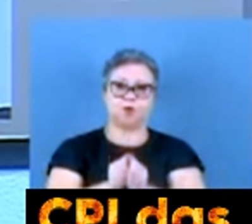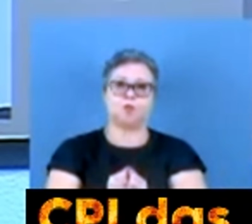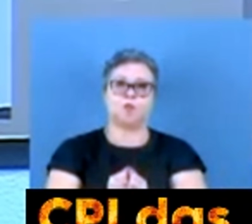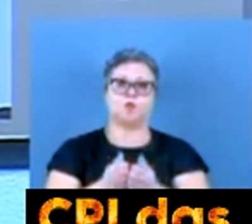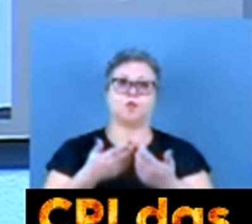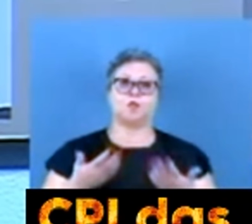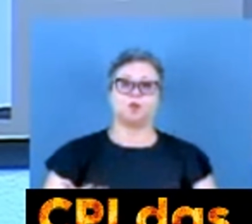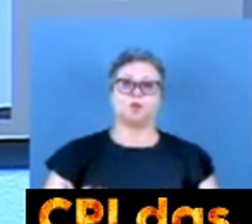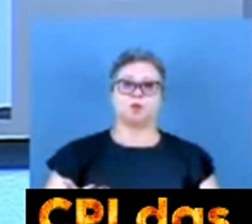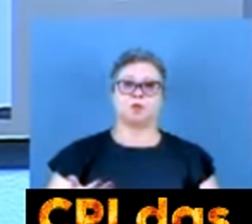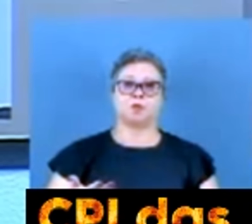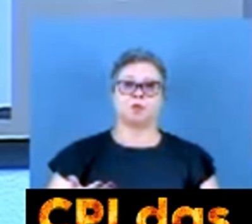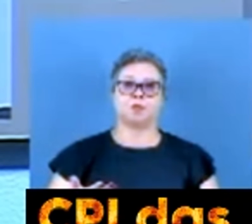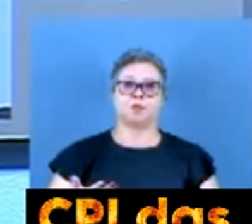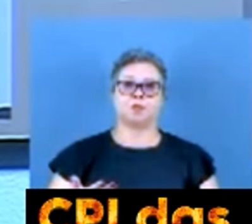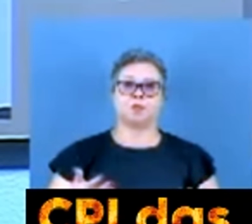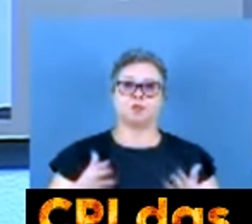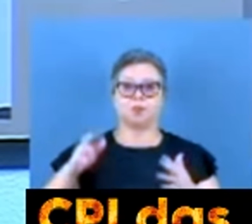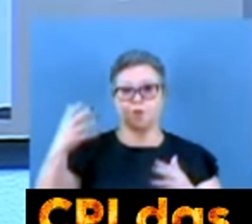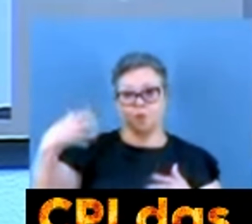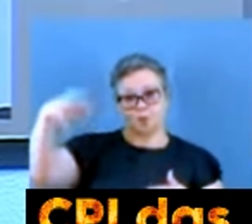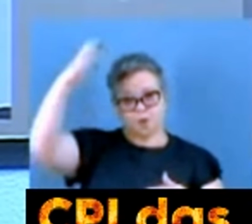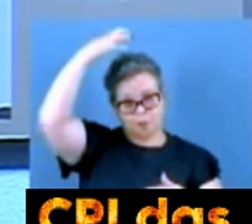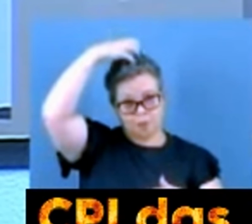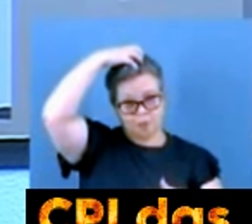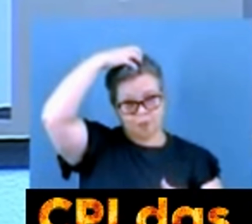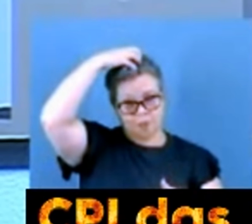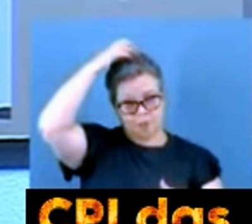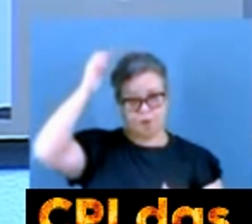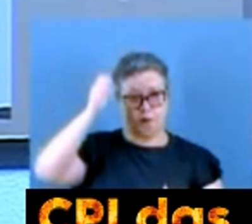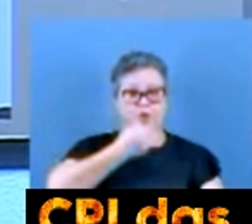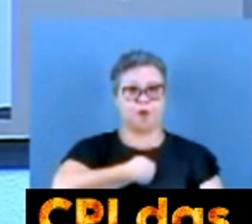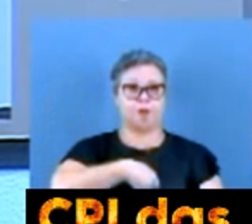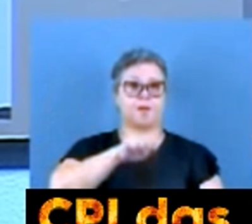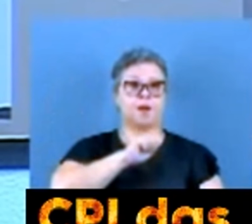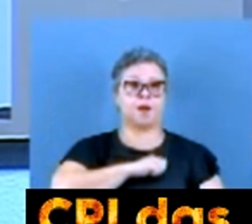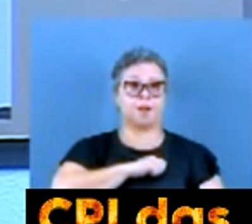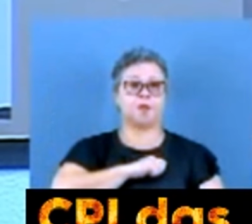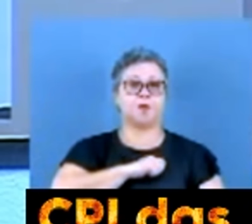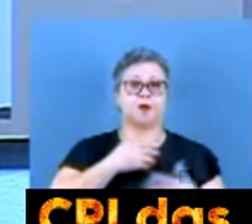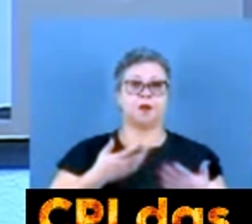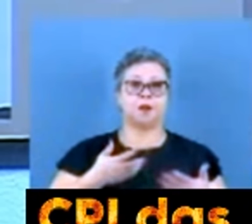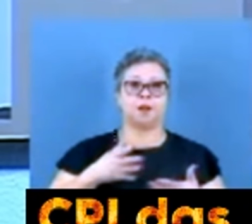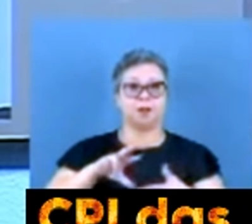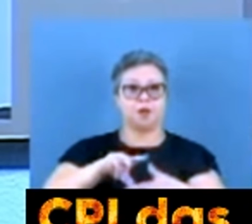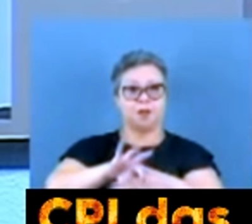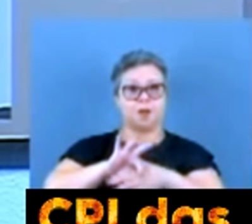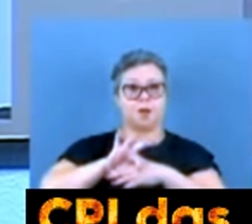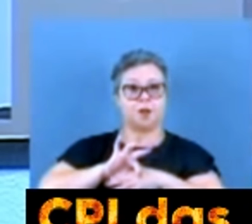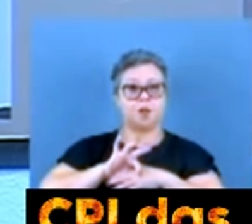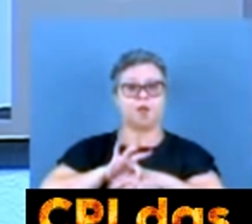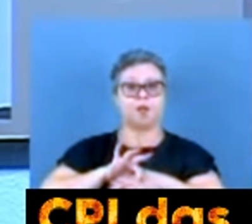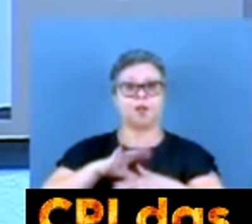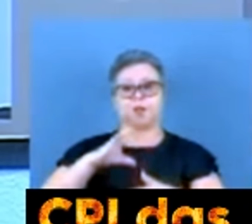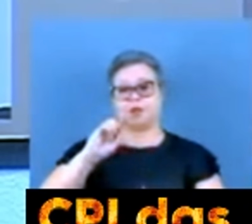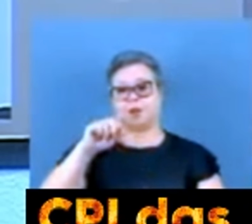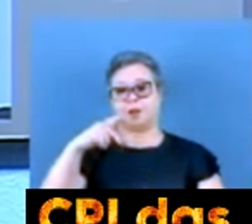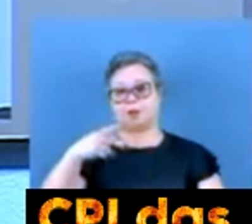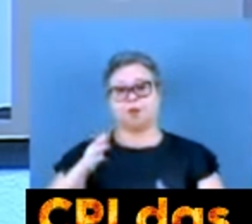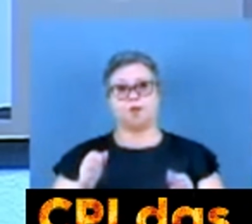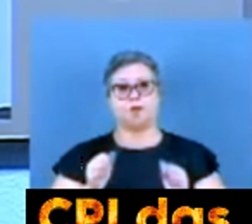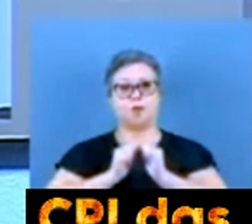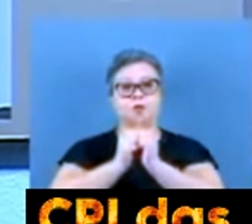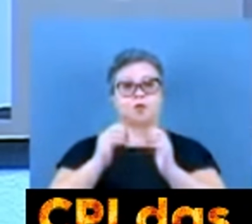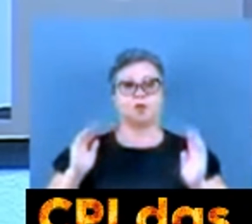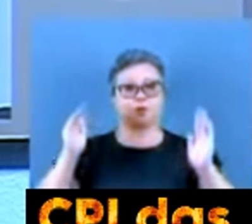com provavelmente o rei da Espanha, o anfitrião da COP, o Papa Francisco e